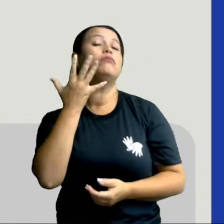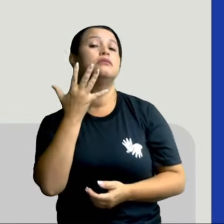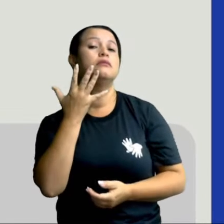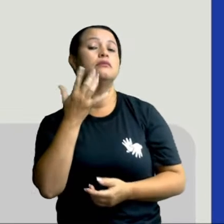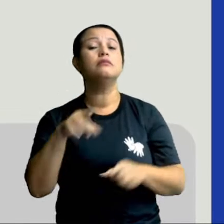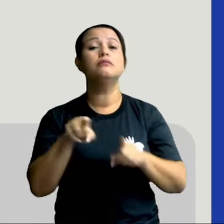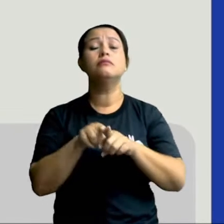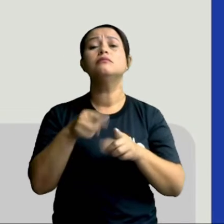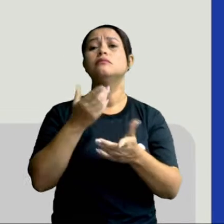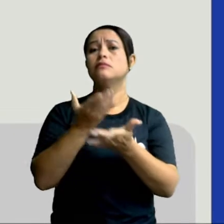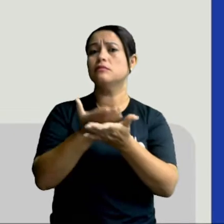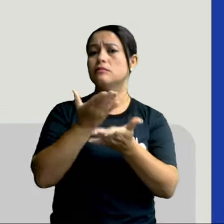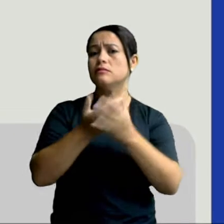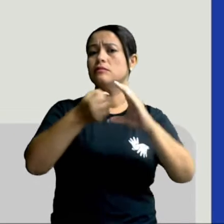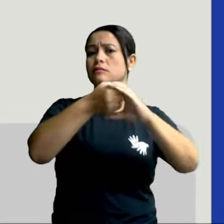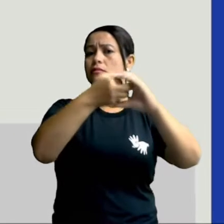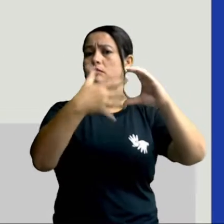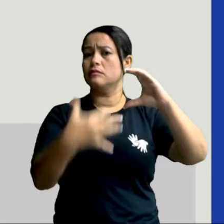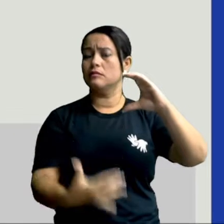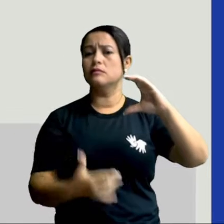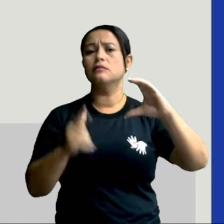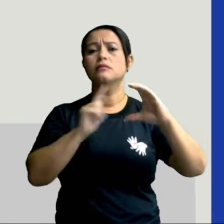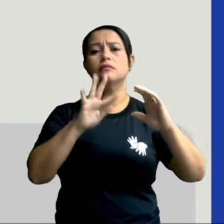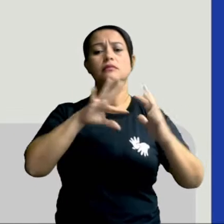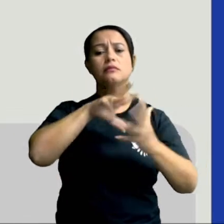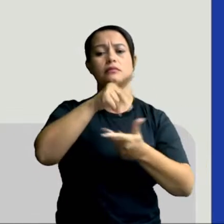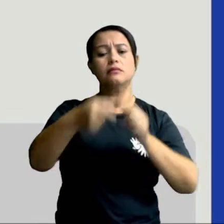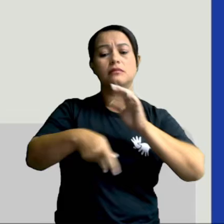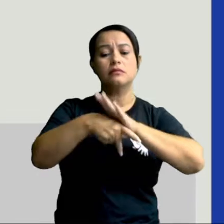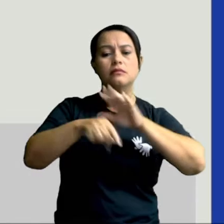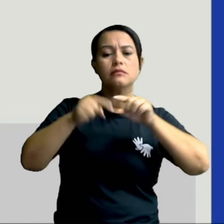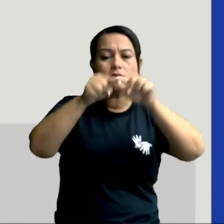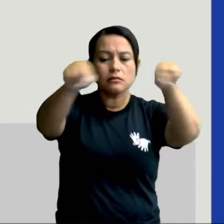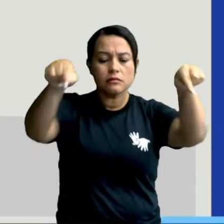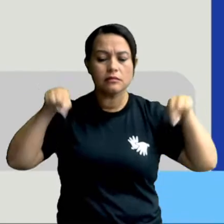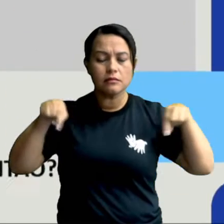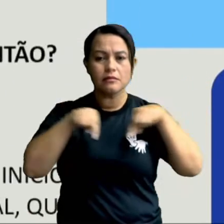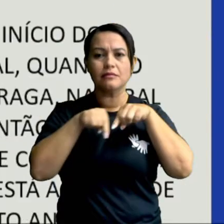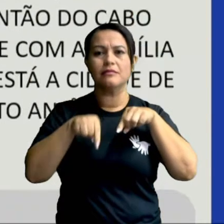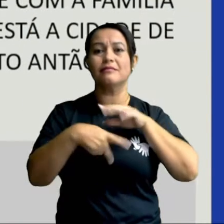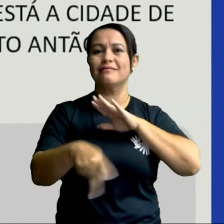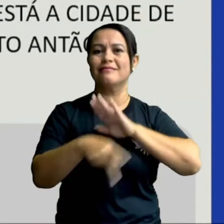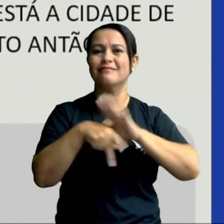vamos estudar as características geográficas da nossa cidade.